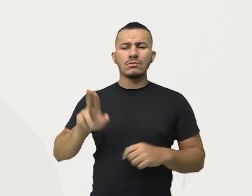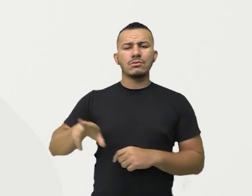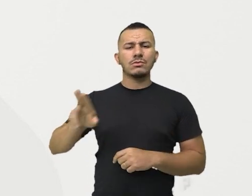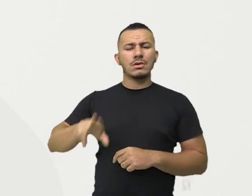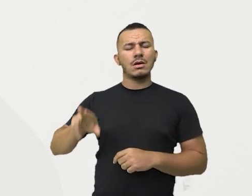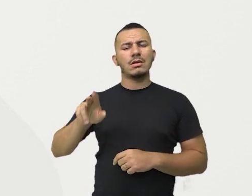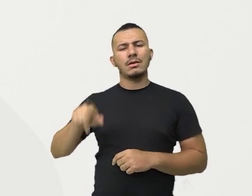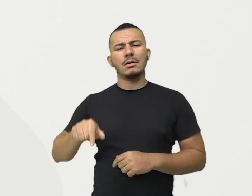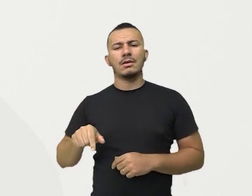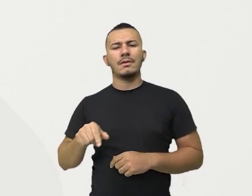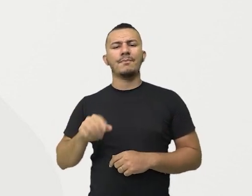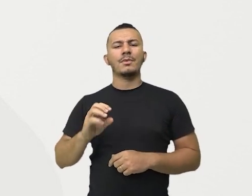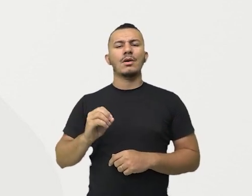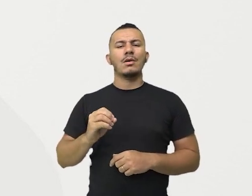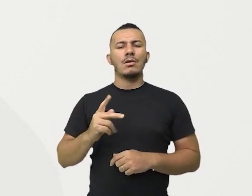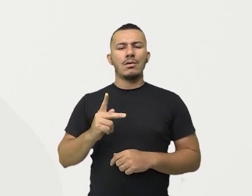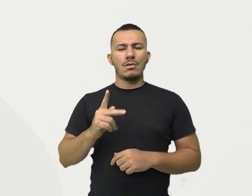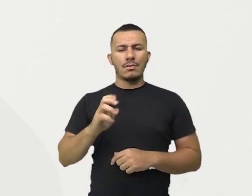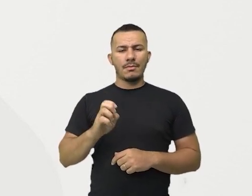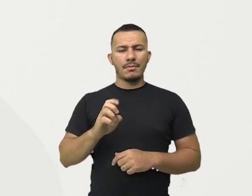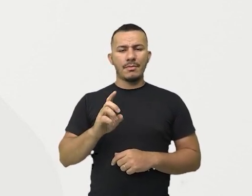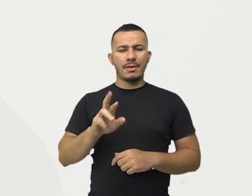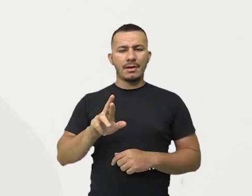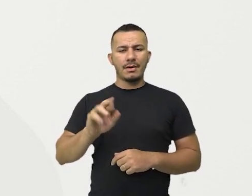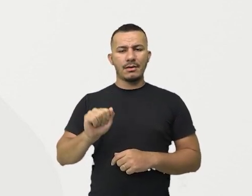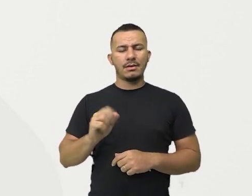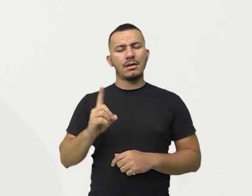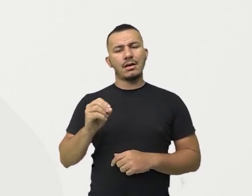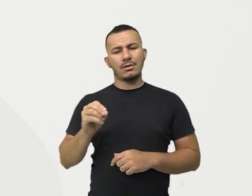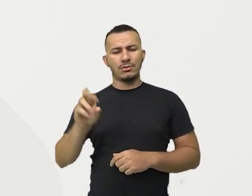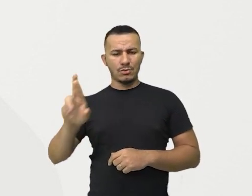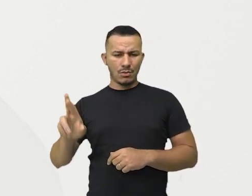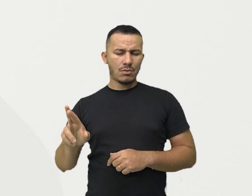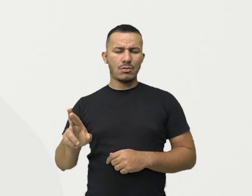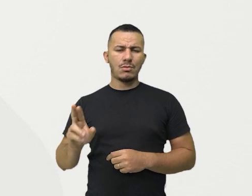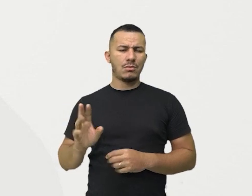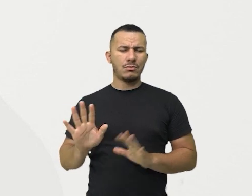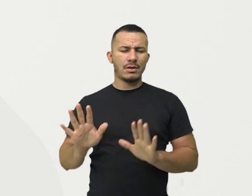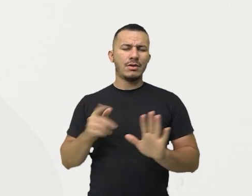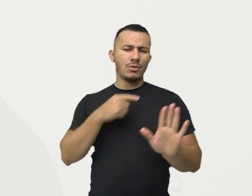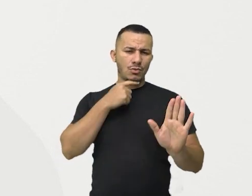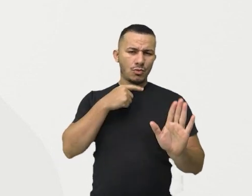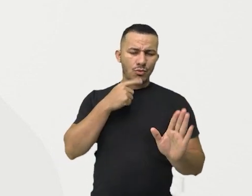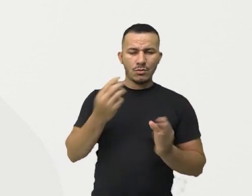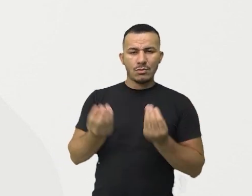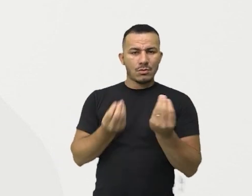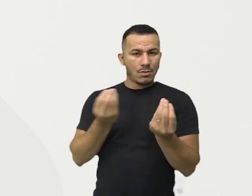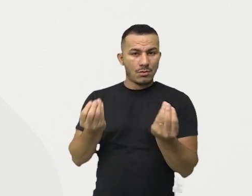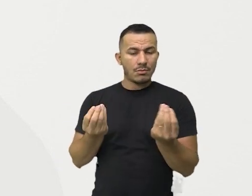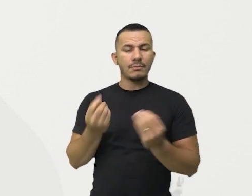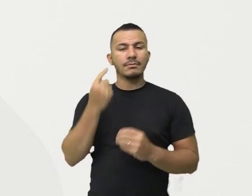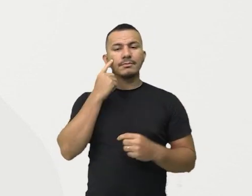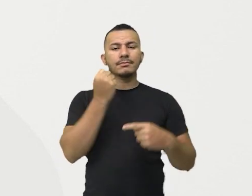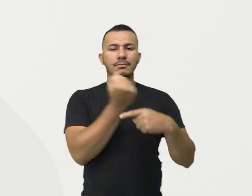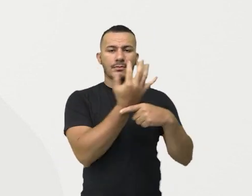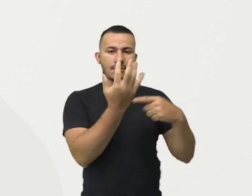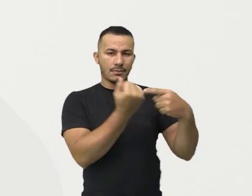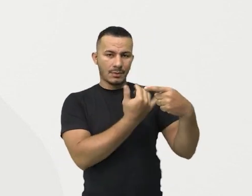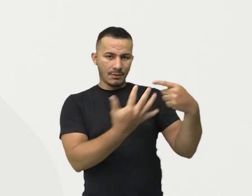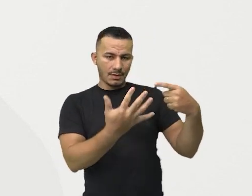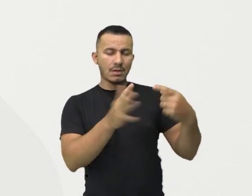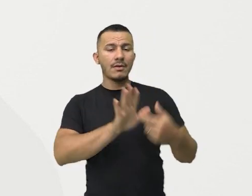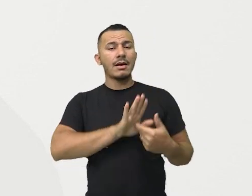pode ser dita como um operador. Como assim? Olha só, a fração indica